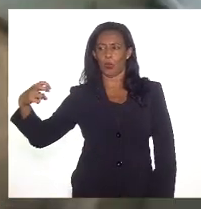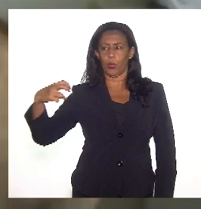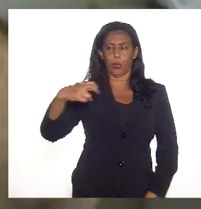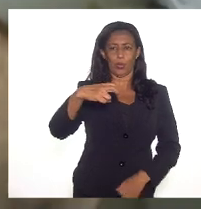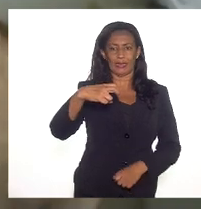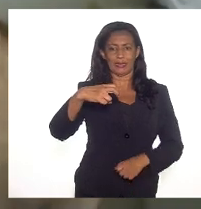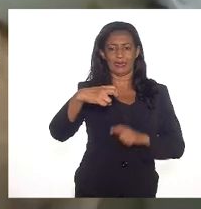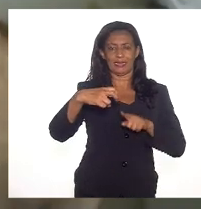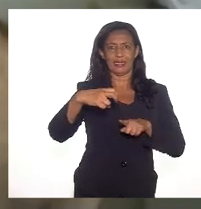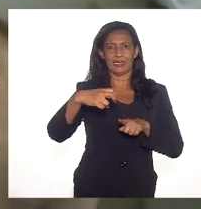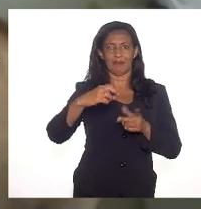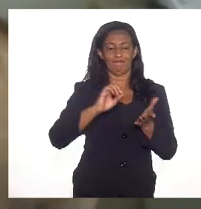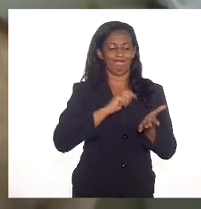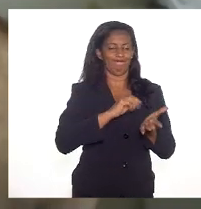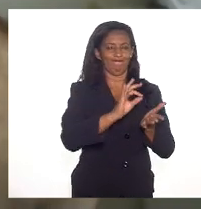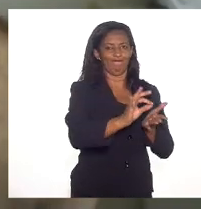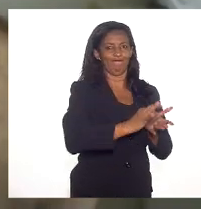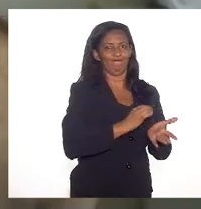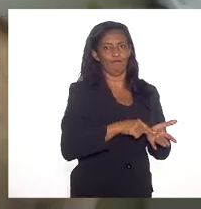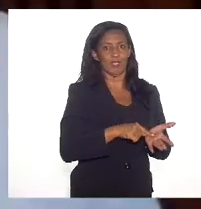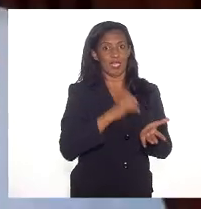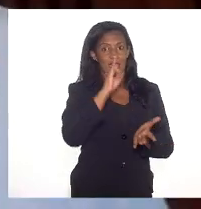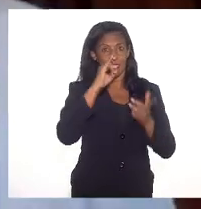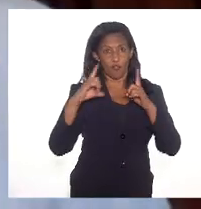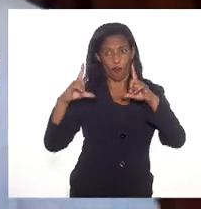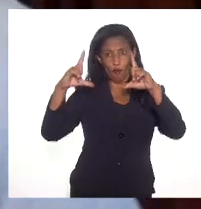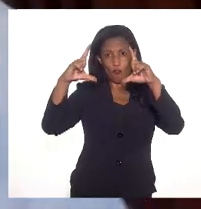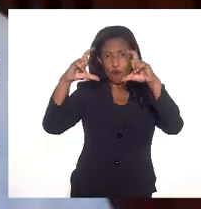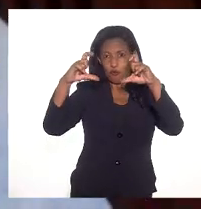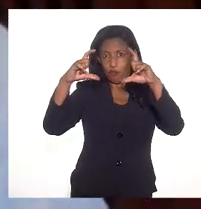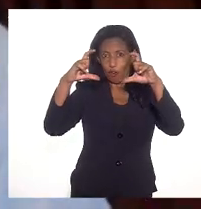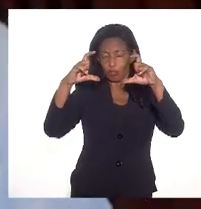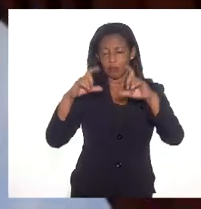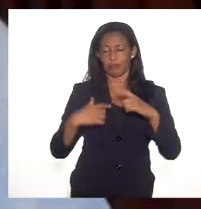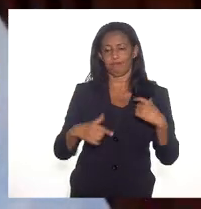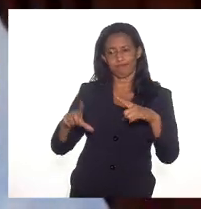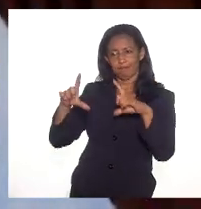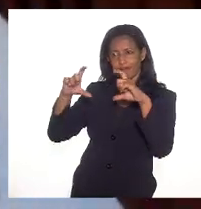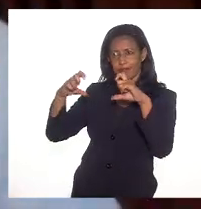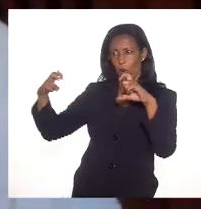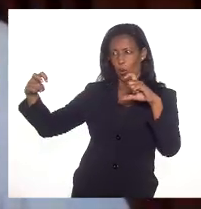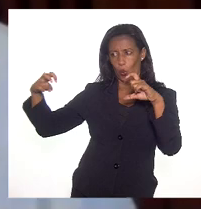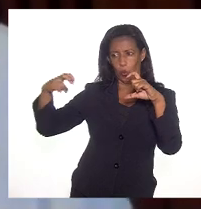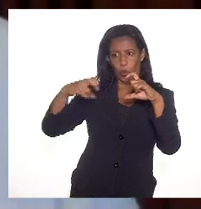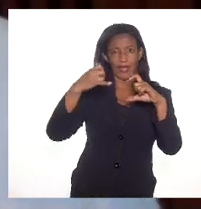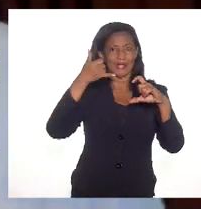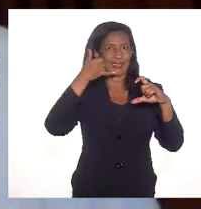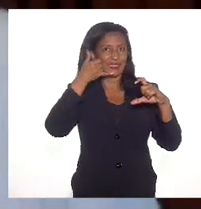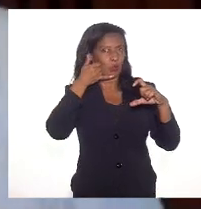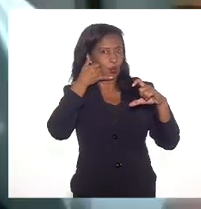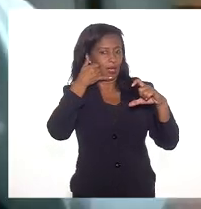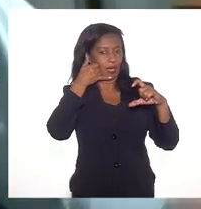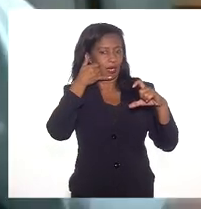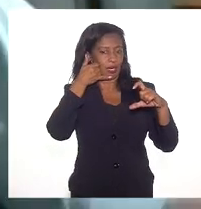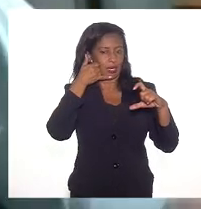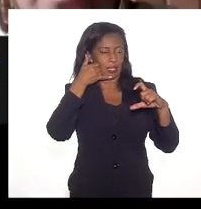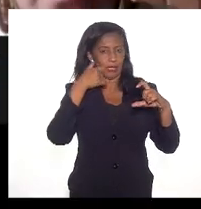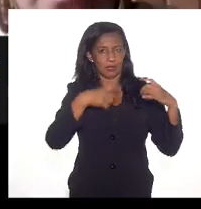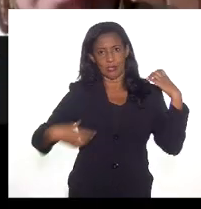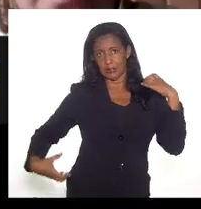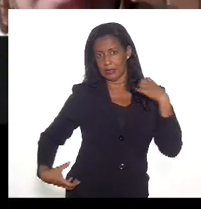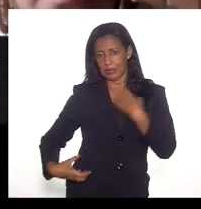E assinar o auto de infração. Então, se ele for fotografado, Com o celular na mão, ou isso sem o ajuda a